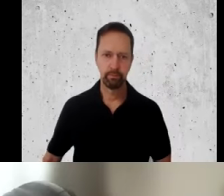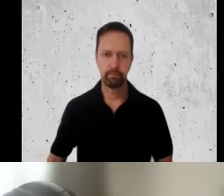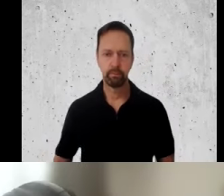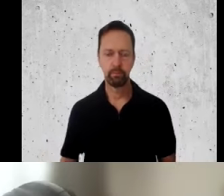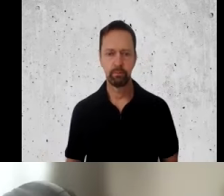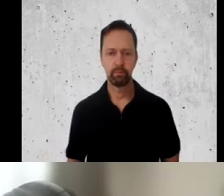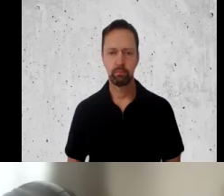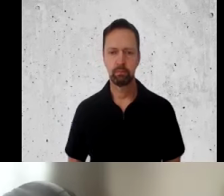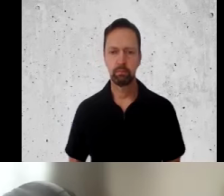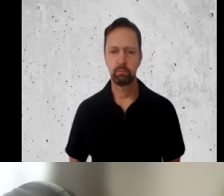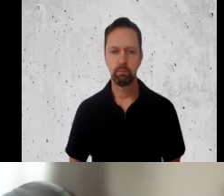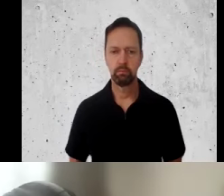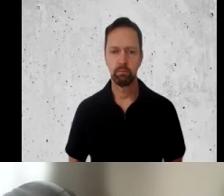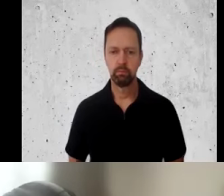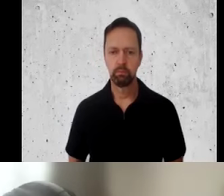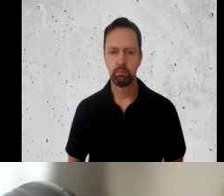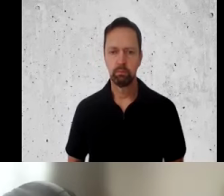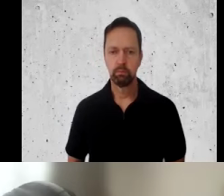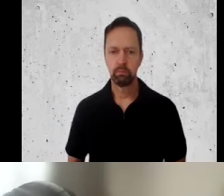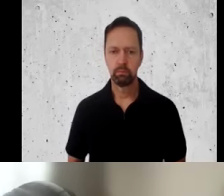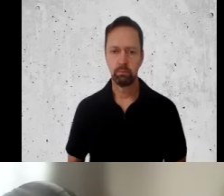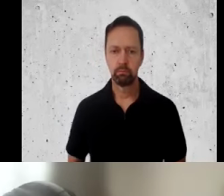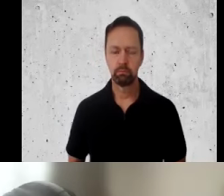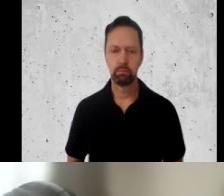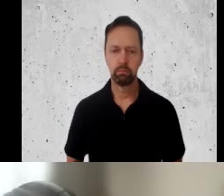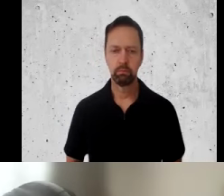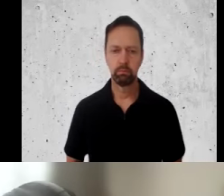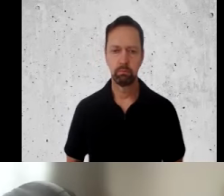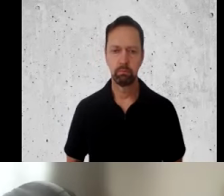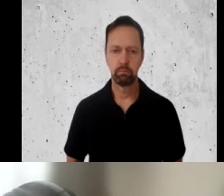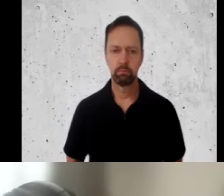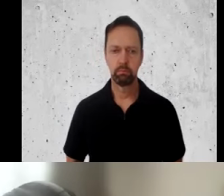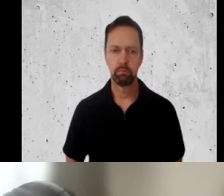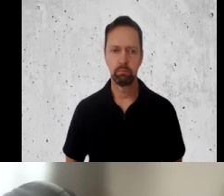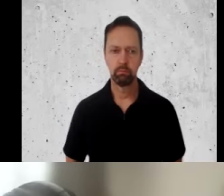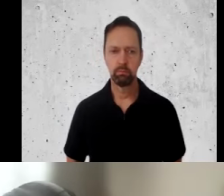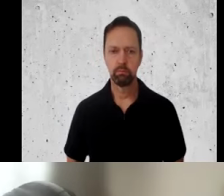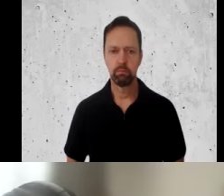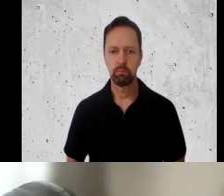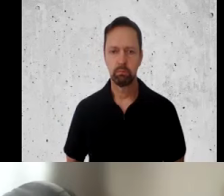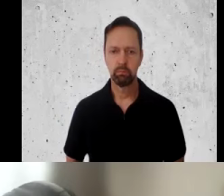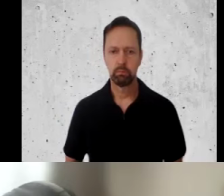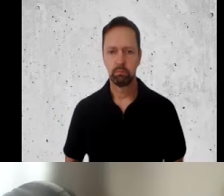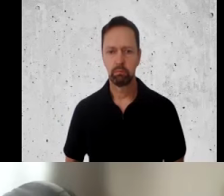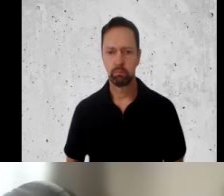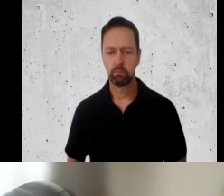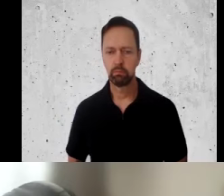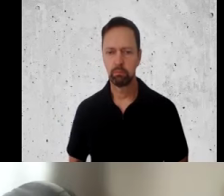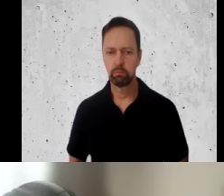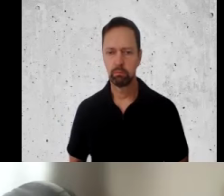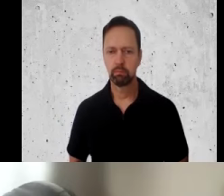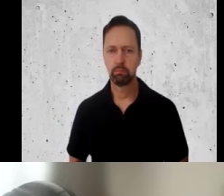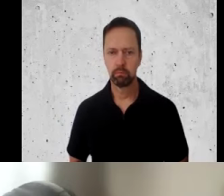muito provavelmente, muitos municípios vizinhos eram parte daqueles municípios que acabaram ficando com a jurisdição.